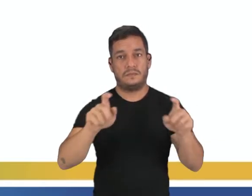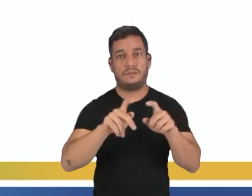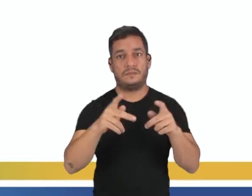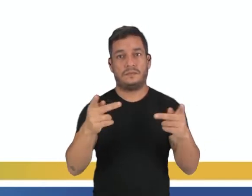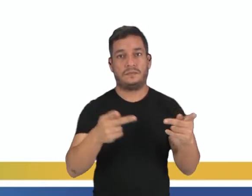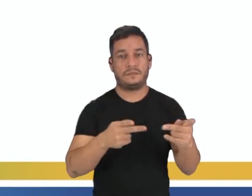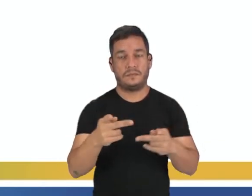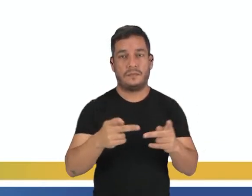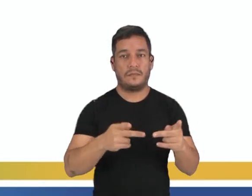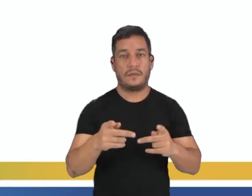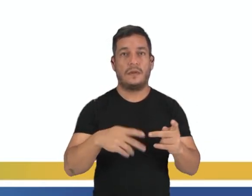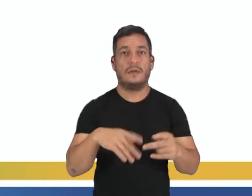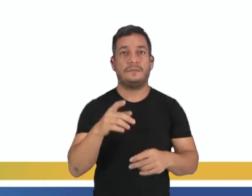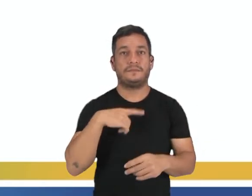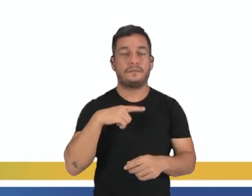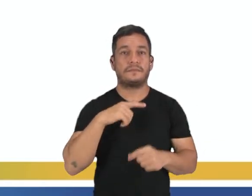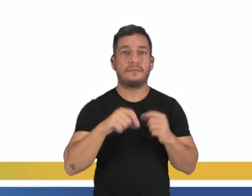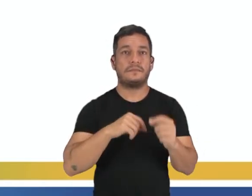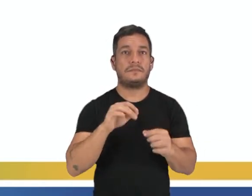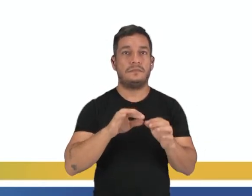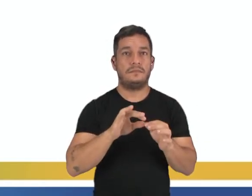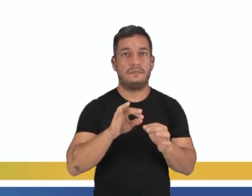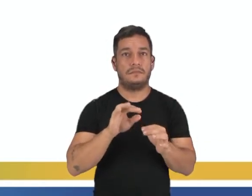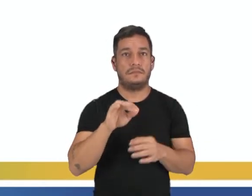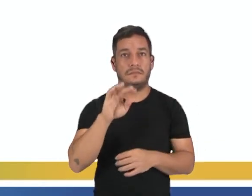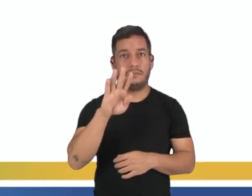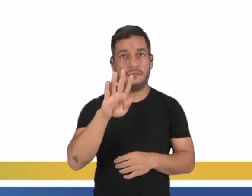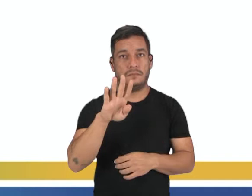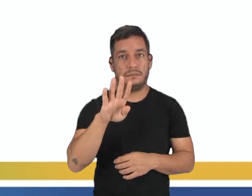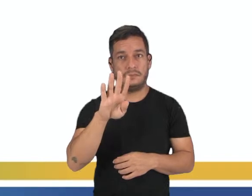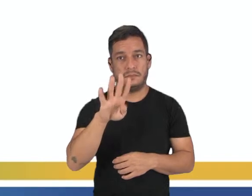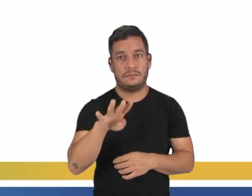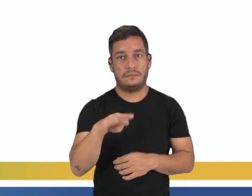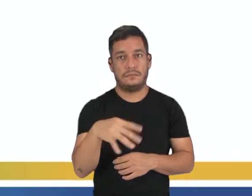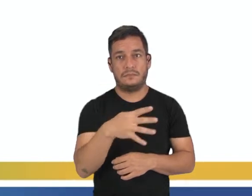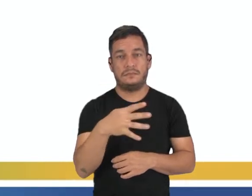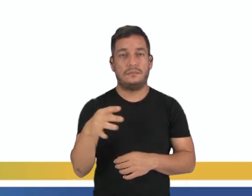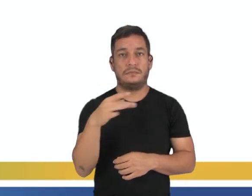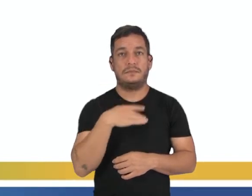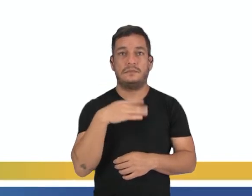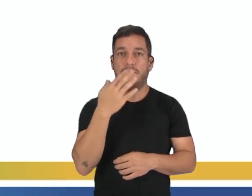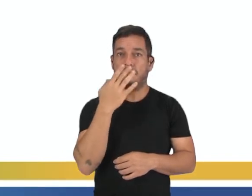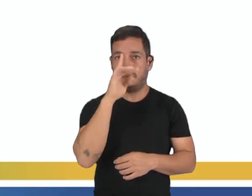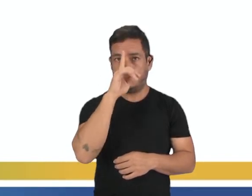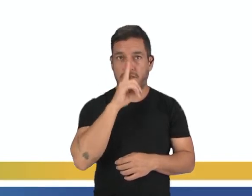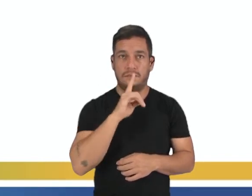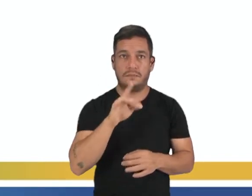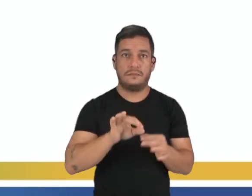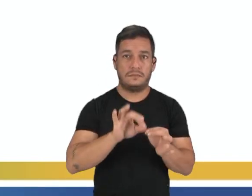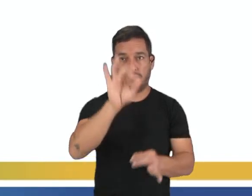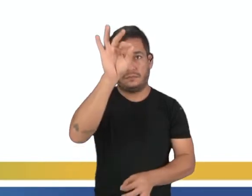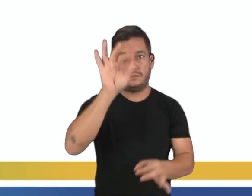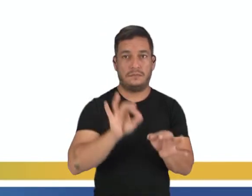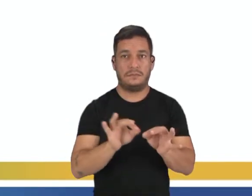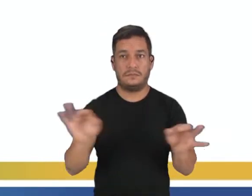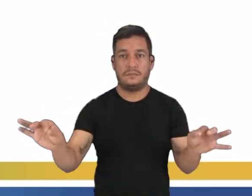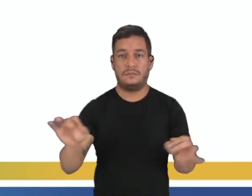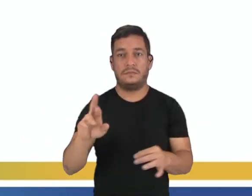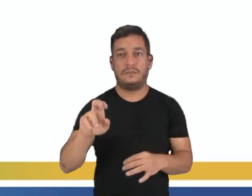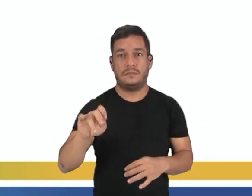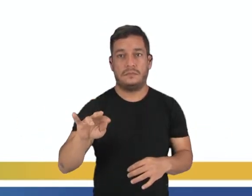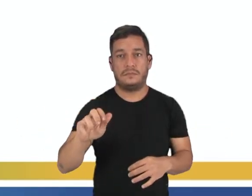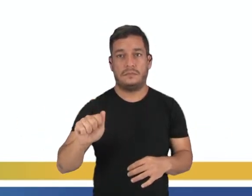temos, pessoal, uma malha quadriculada, né? Nós temos aqui dois eixos de retas, a reta